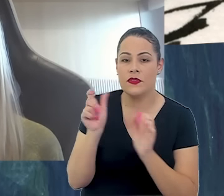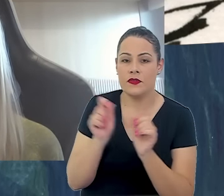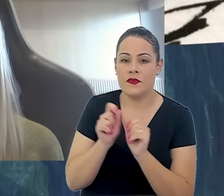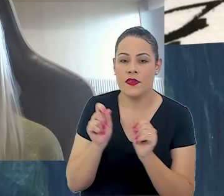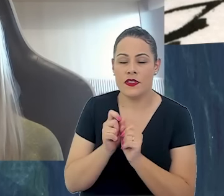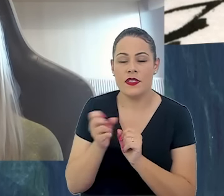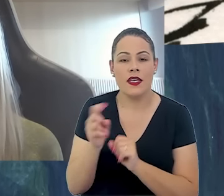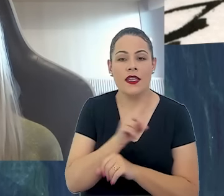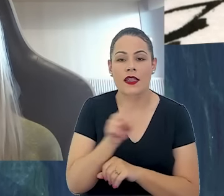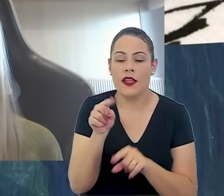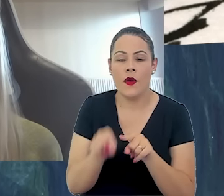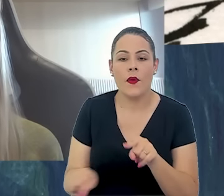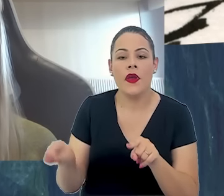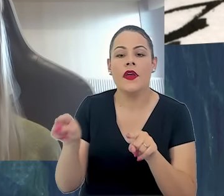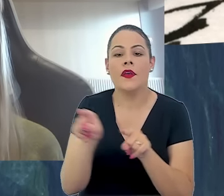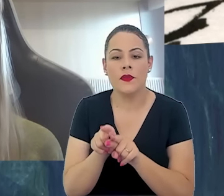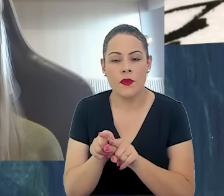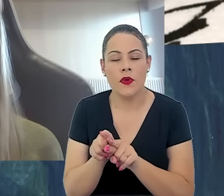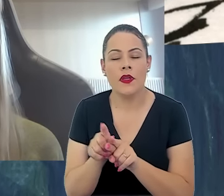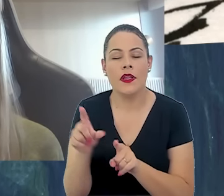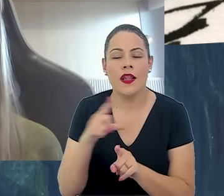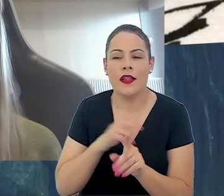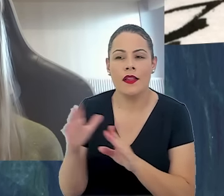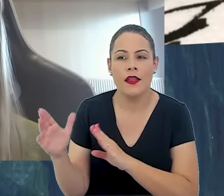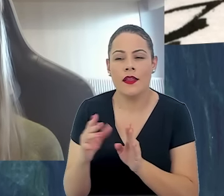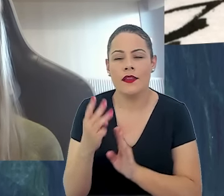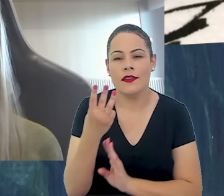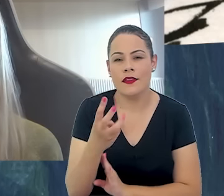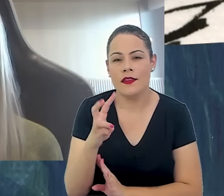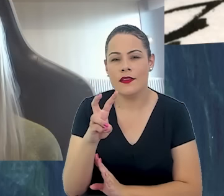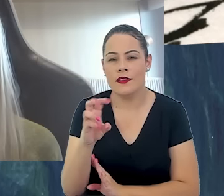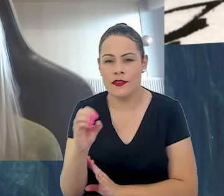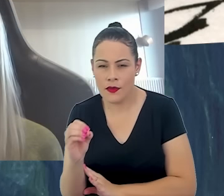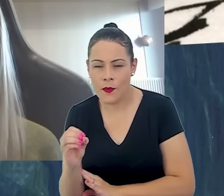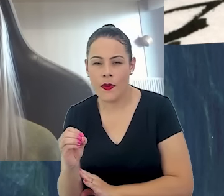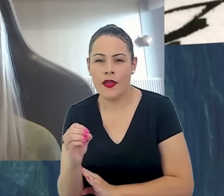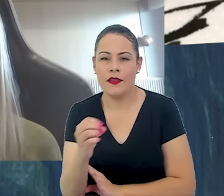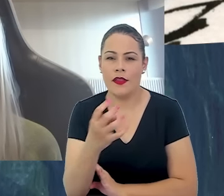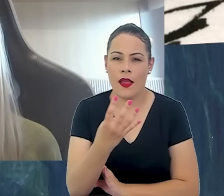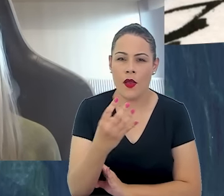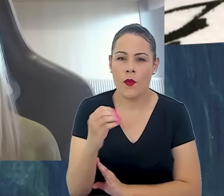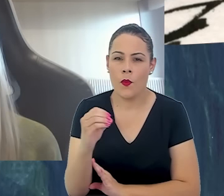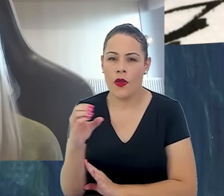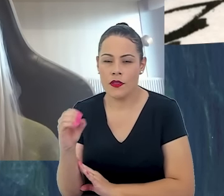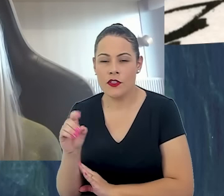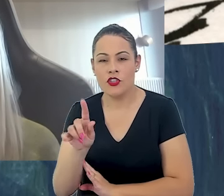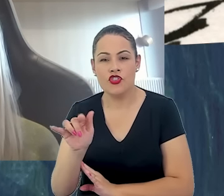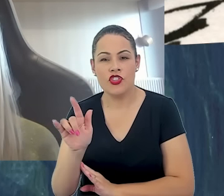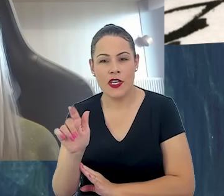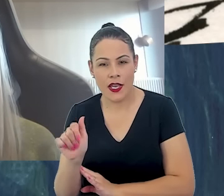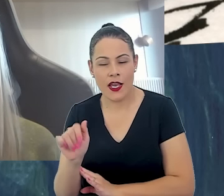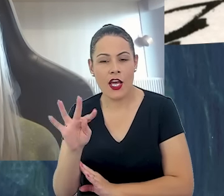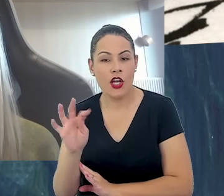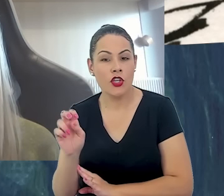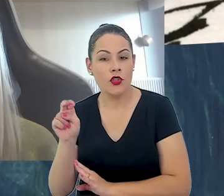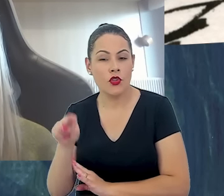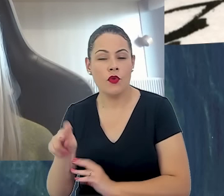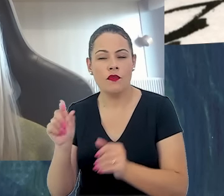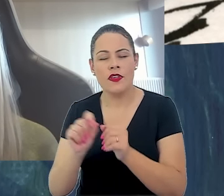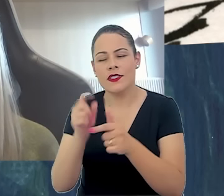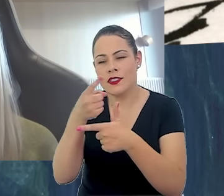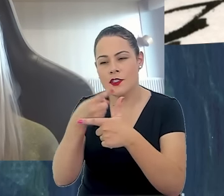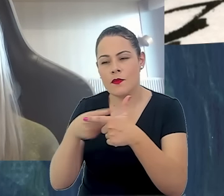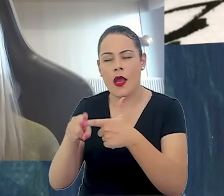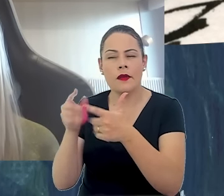pontos de não retorno, da ordem de 350 a 400 gigatoneladas. Ou seja, fazendo a